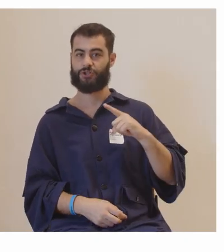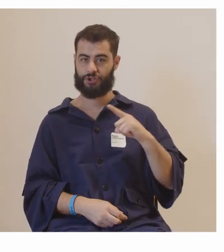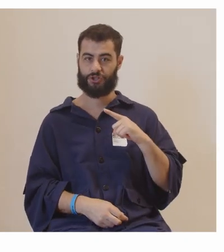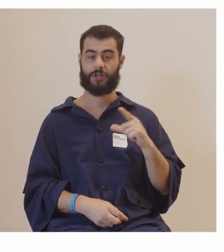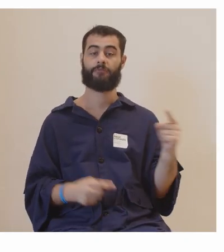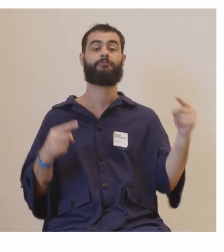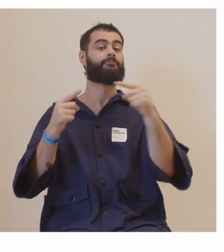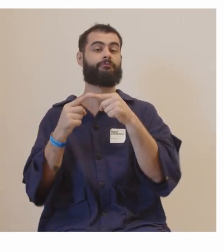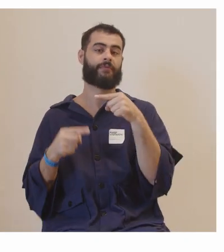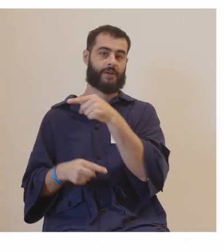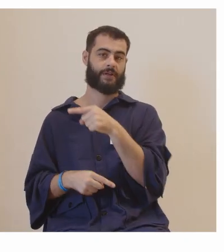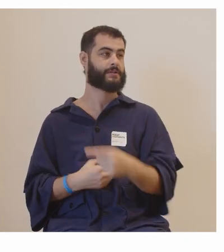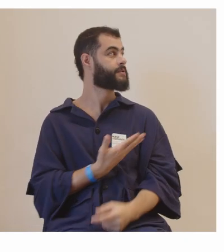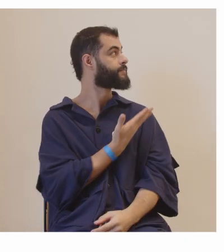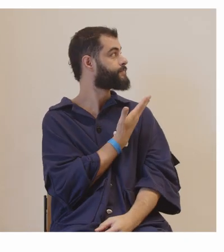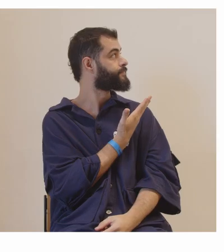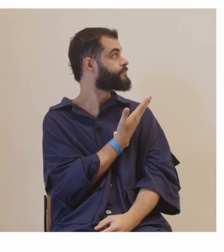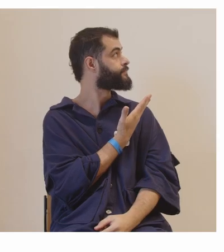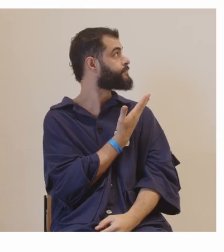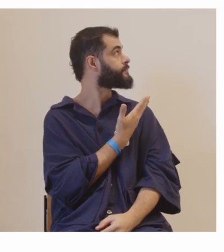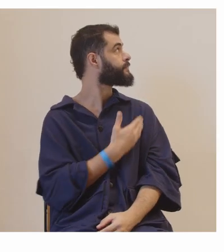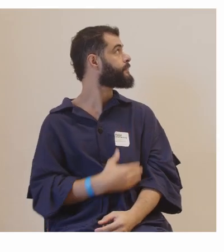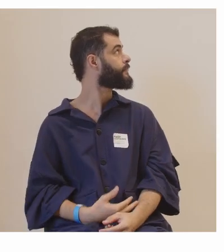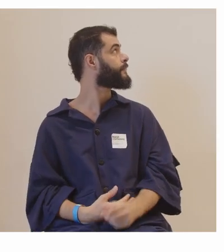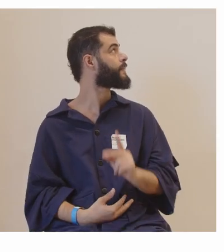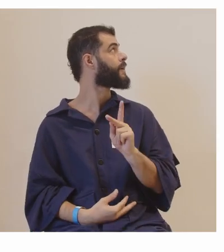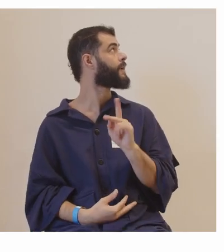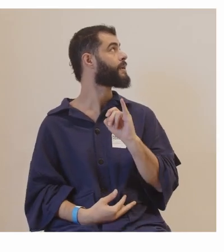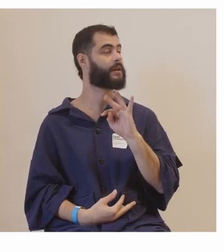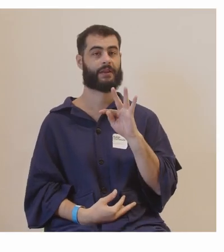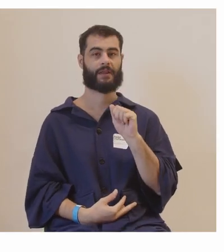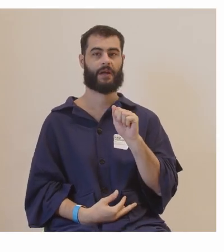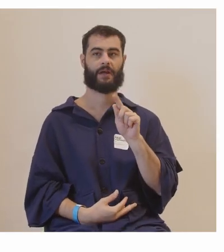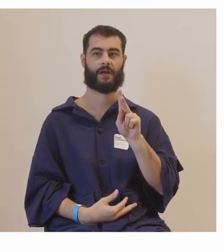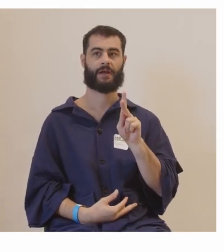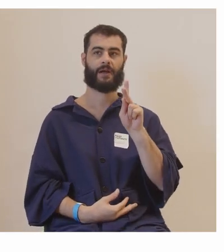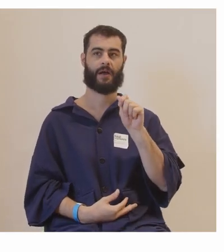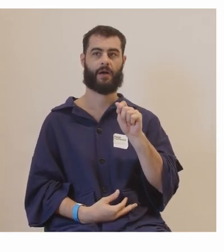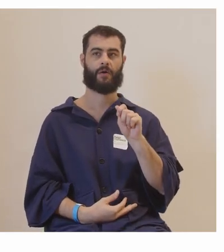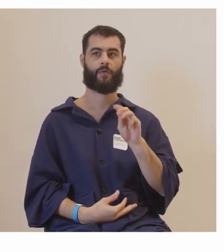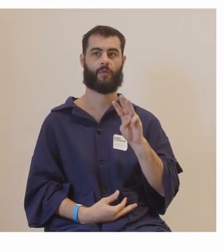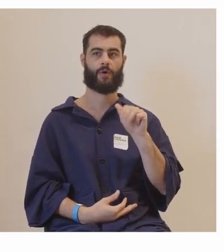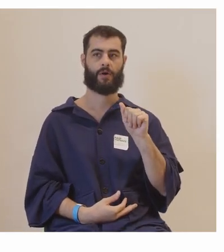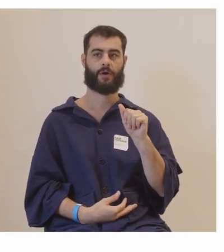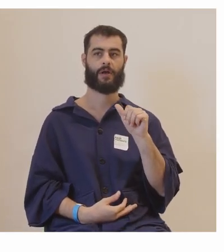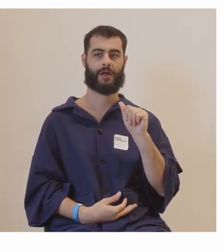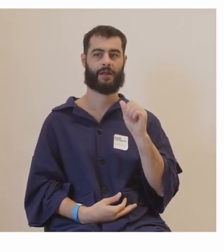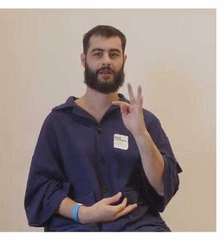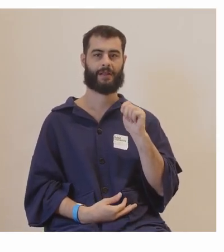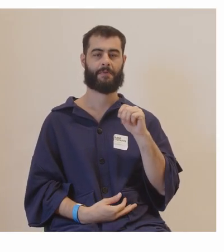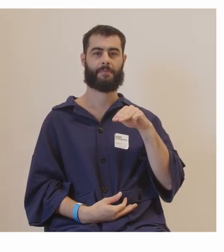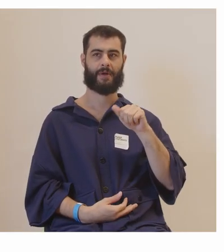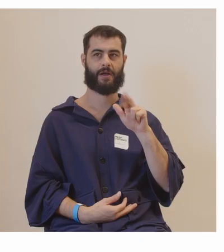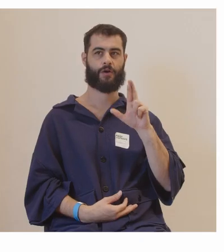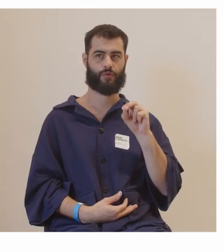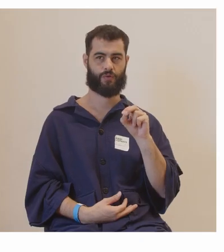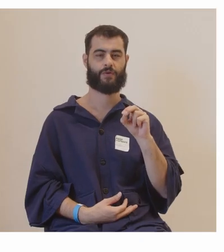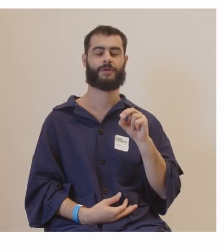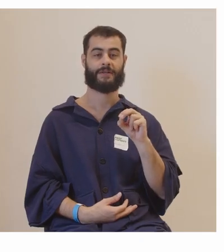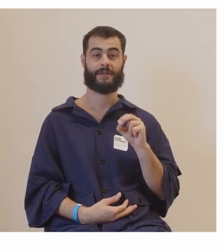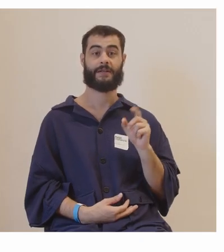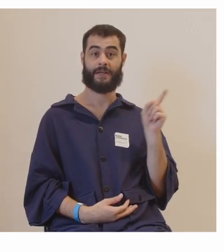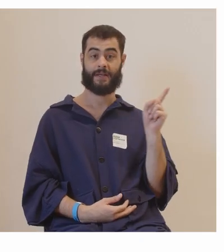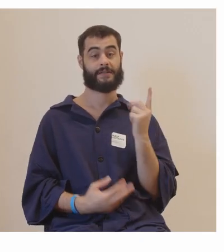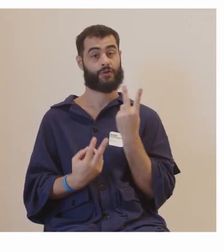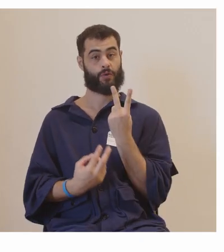gravura do Kitagawa Utamaru. O que o Monet tem não é a gravura inteira, nem colorida, né? Ele tem essa figura aqui em preto e